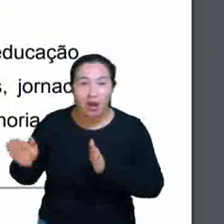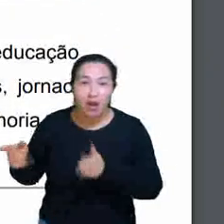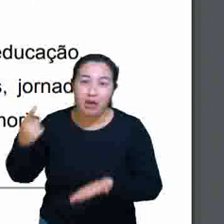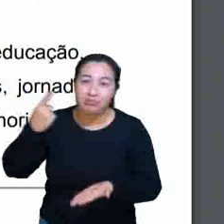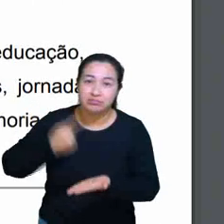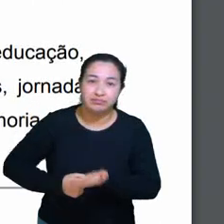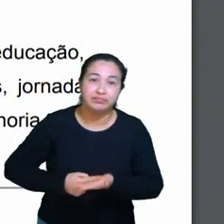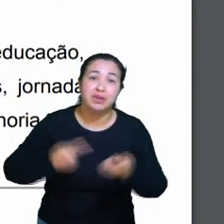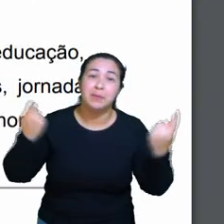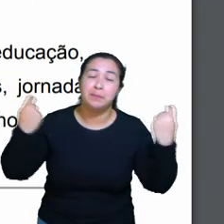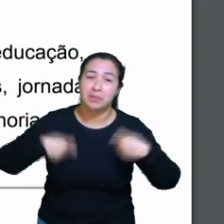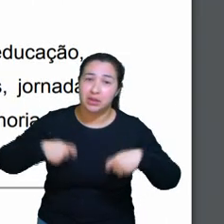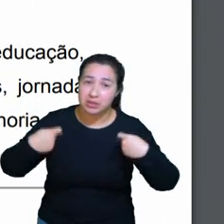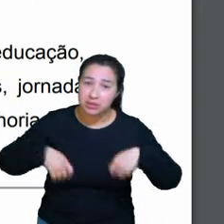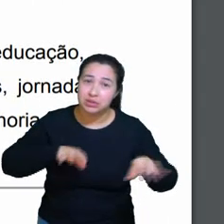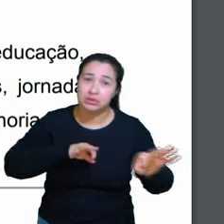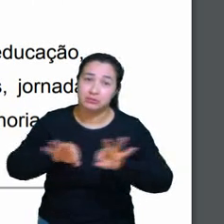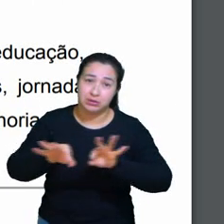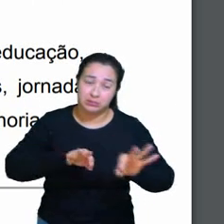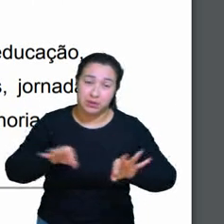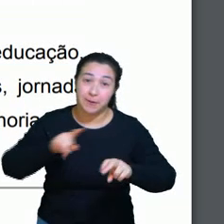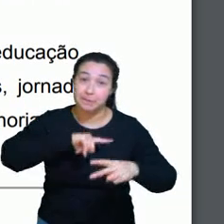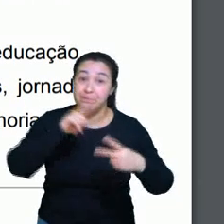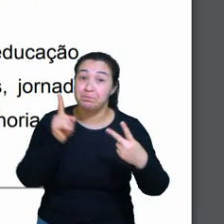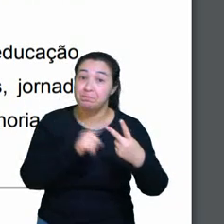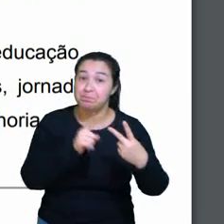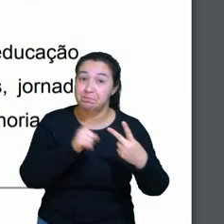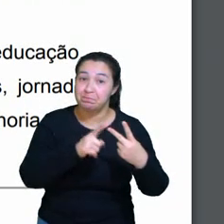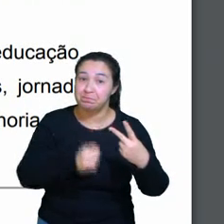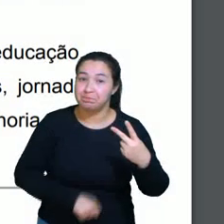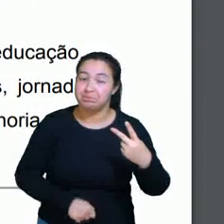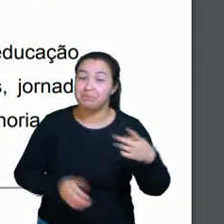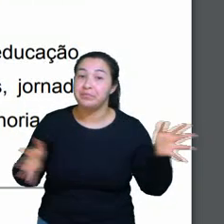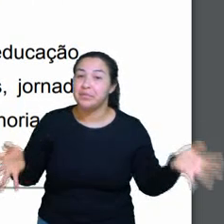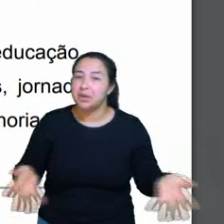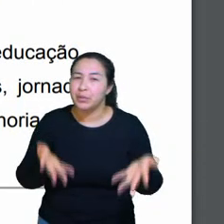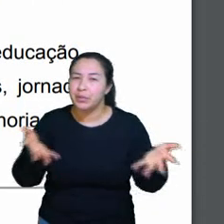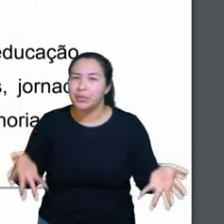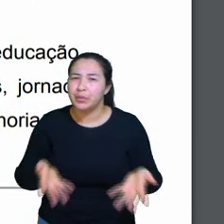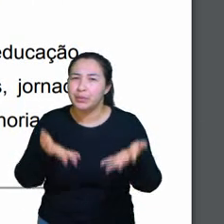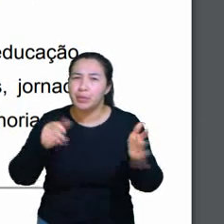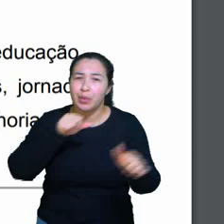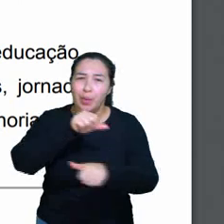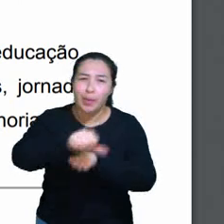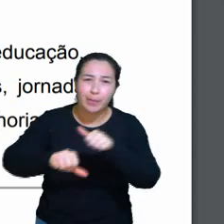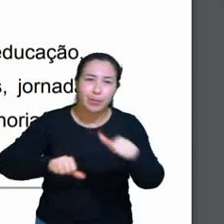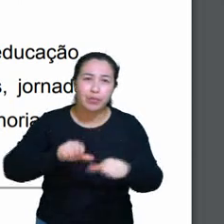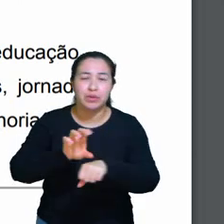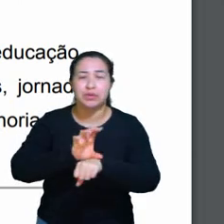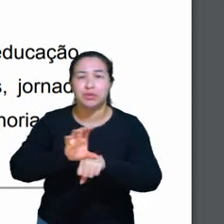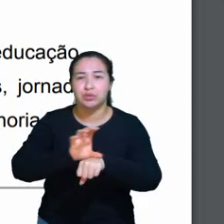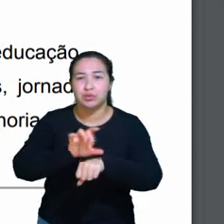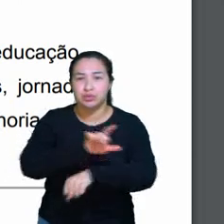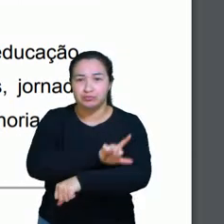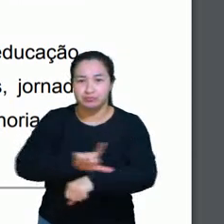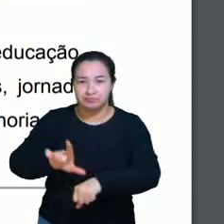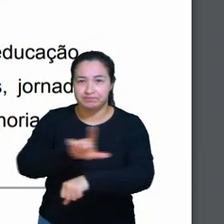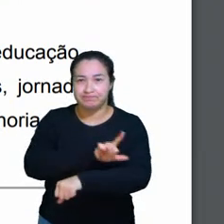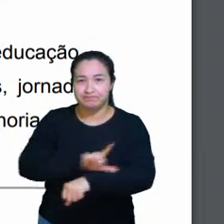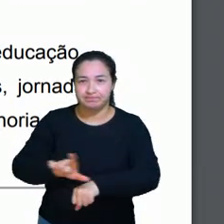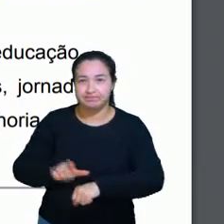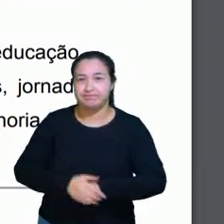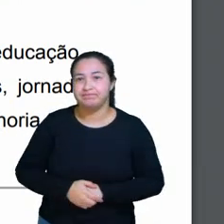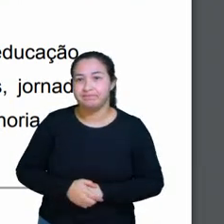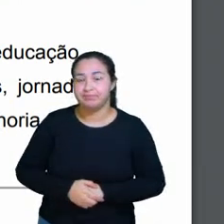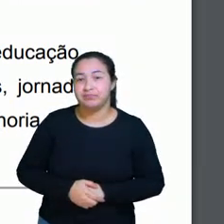é fazê-lo dois incentivar a reformulação dos cursos de